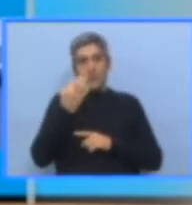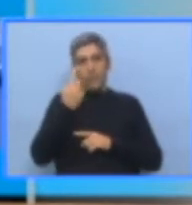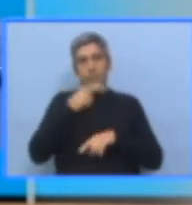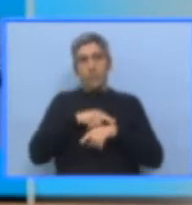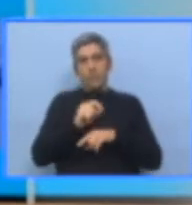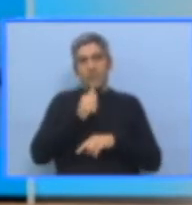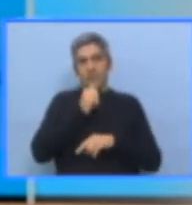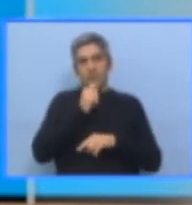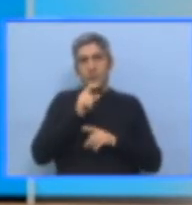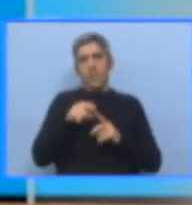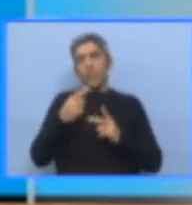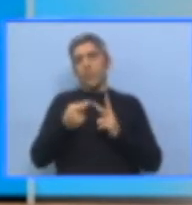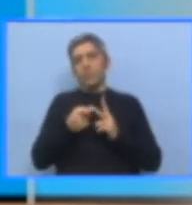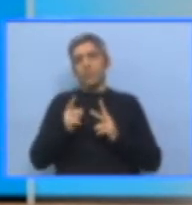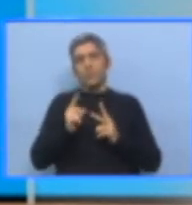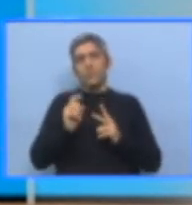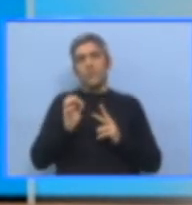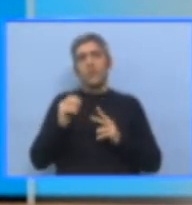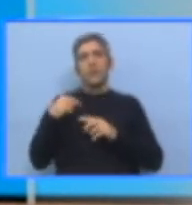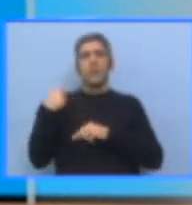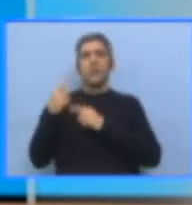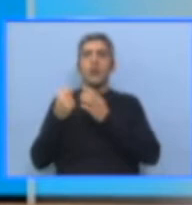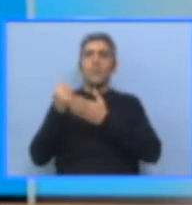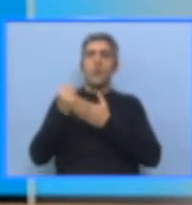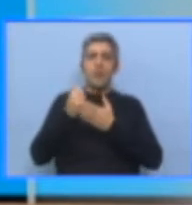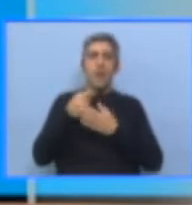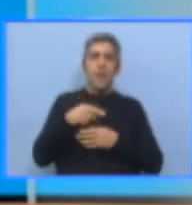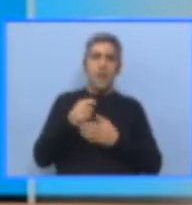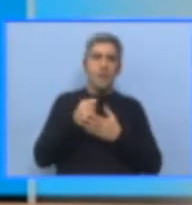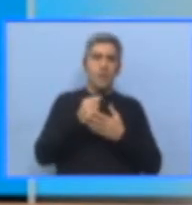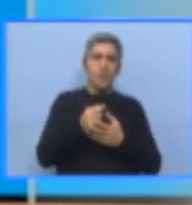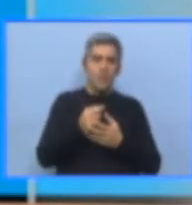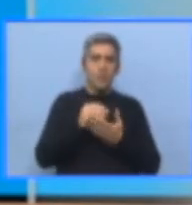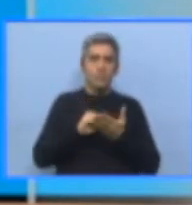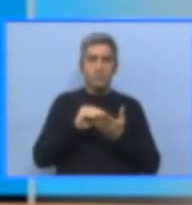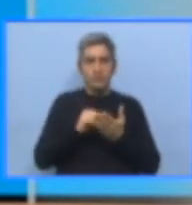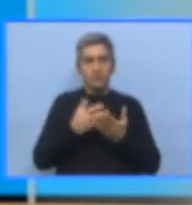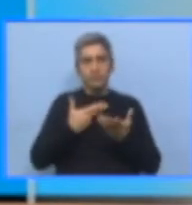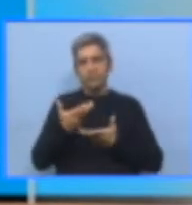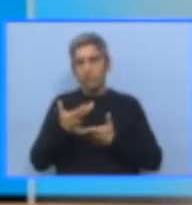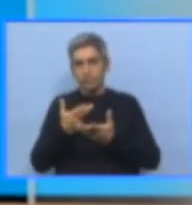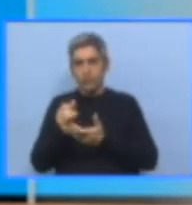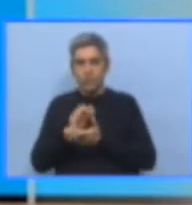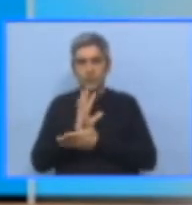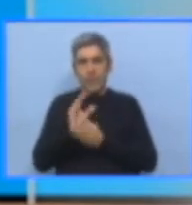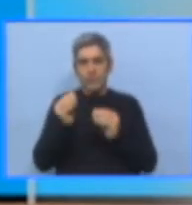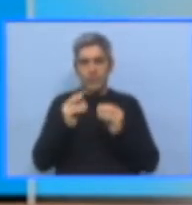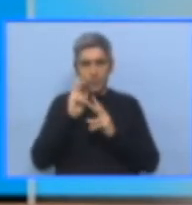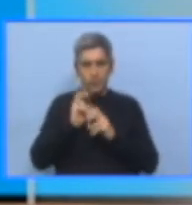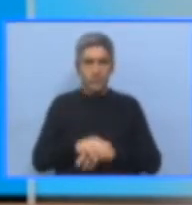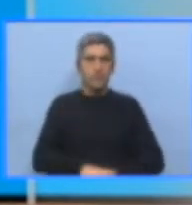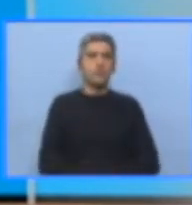decisivo, enquanto que no Watergate foi ir dando apoio à redação e aos jornalistas que estavam a